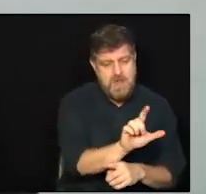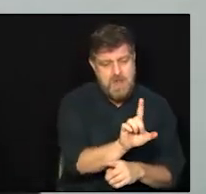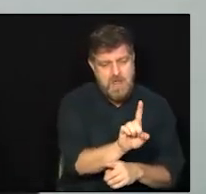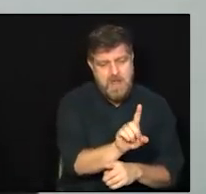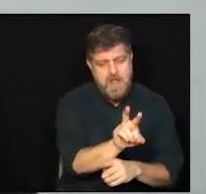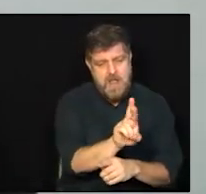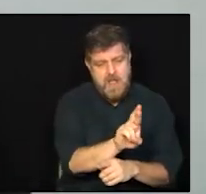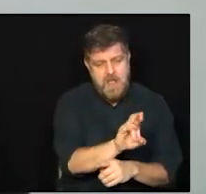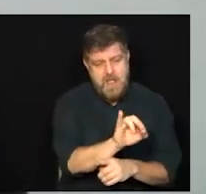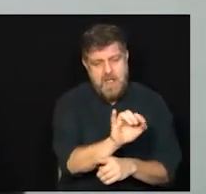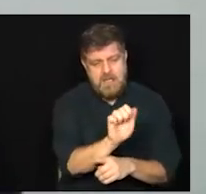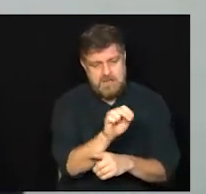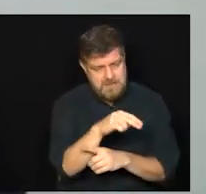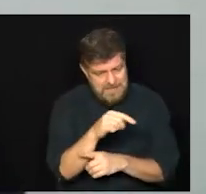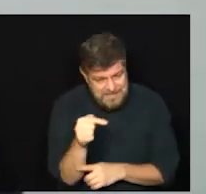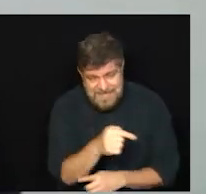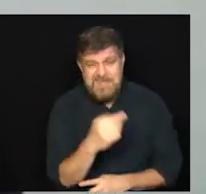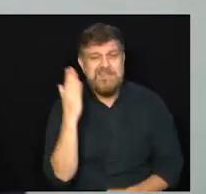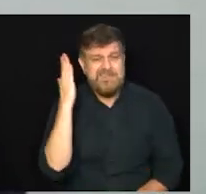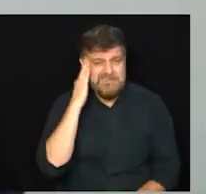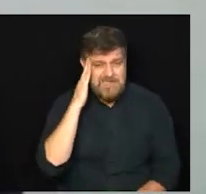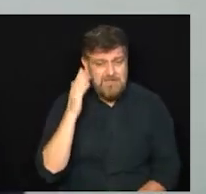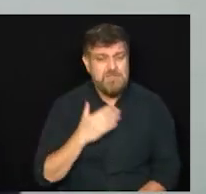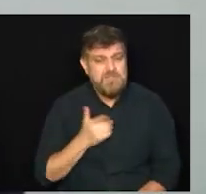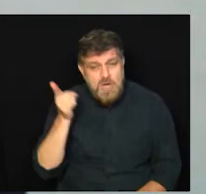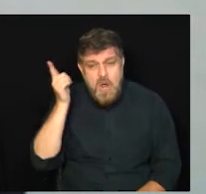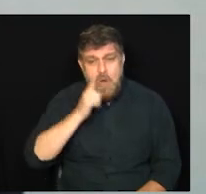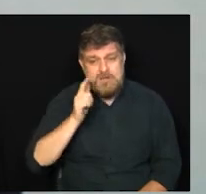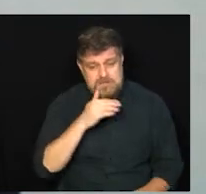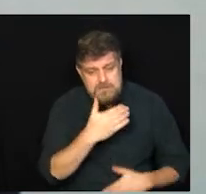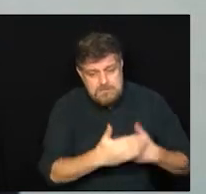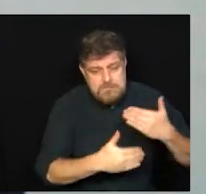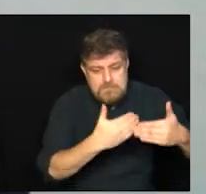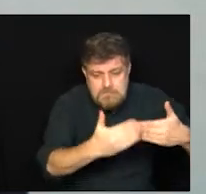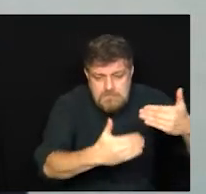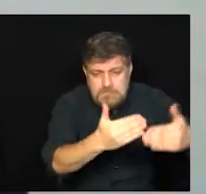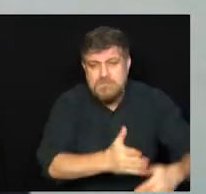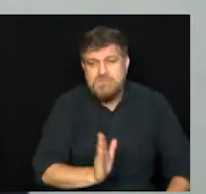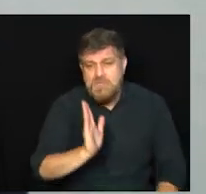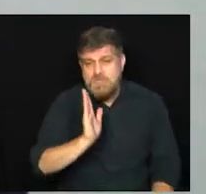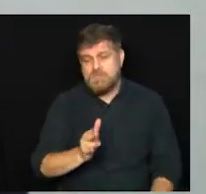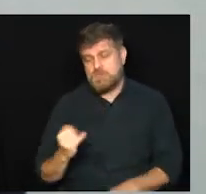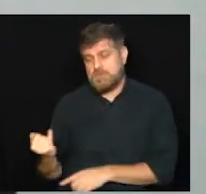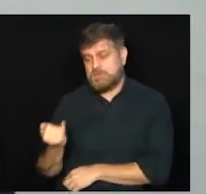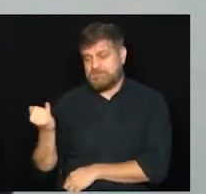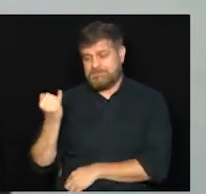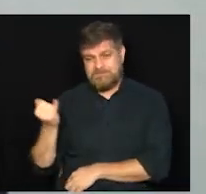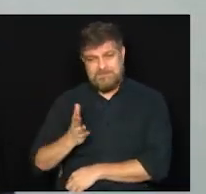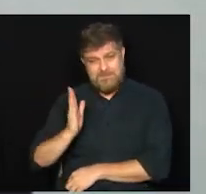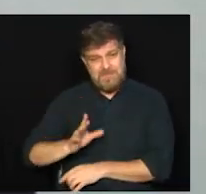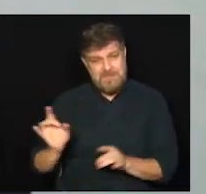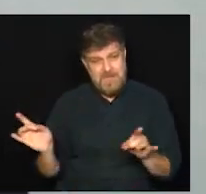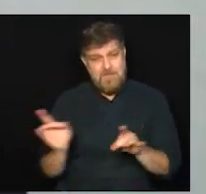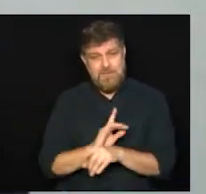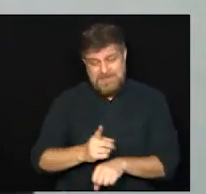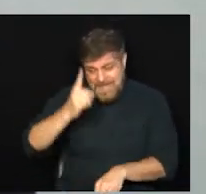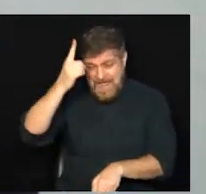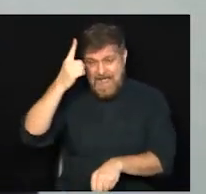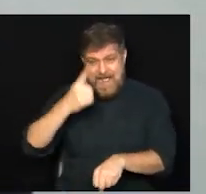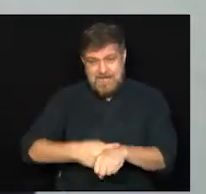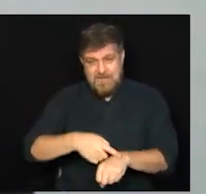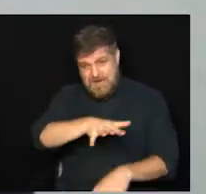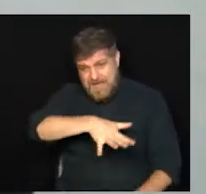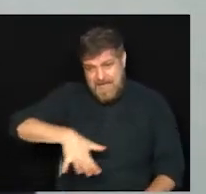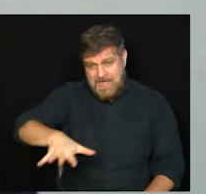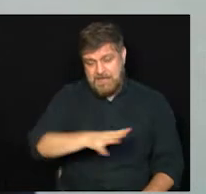né, para a gente conseguir que isso caminhe. Isso vai ser muito importante, já está pronto, para que quando o mercado venha, a gente